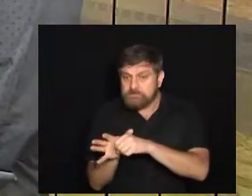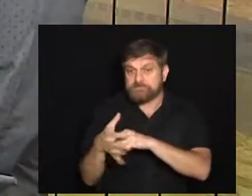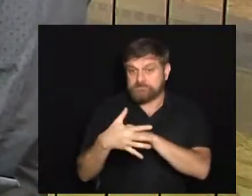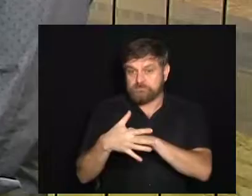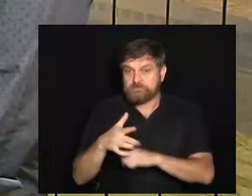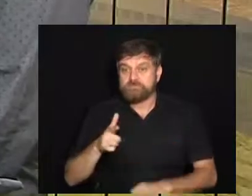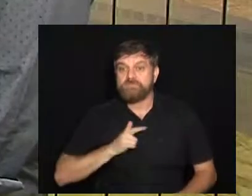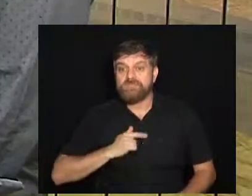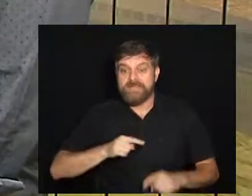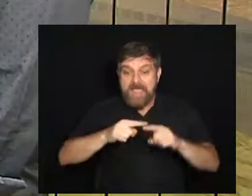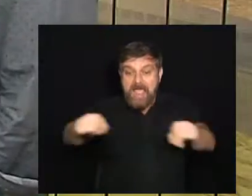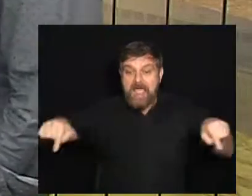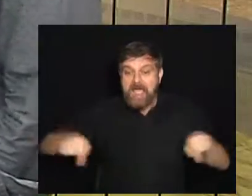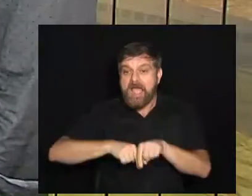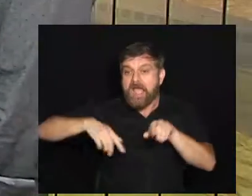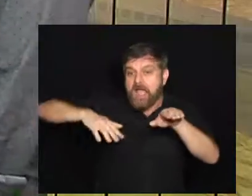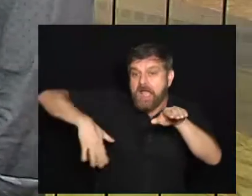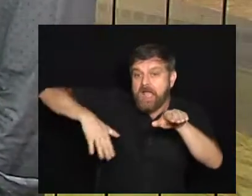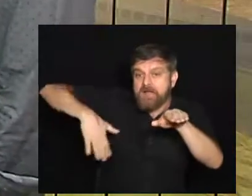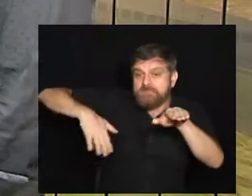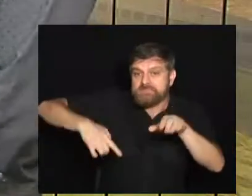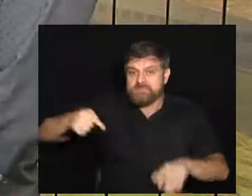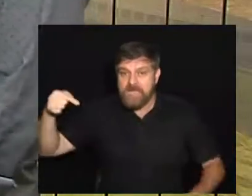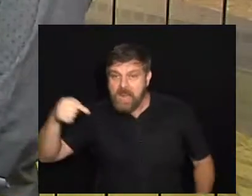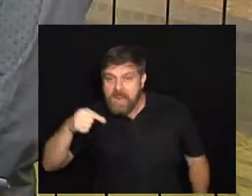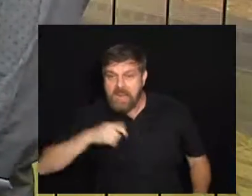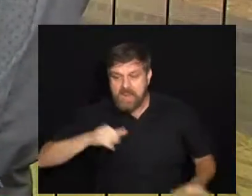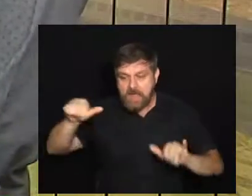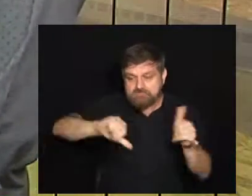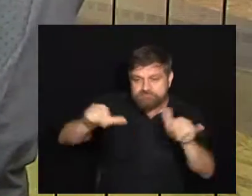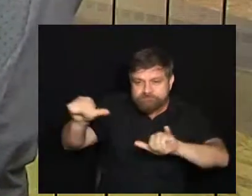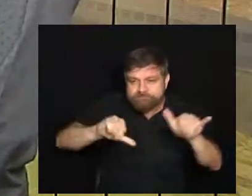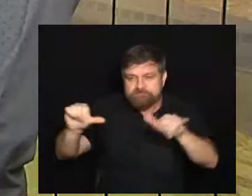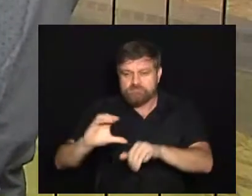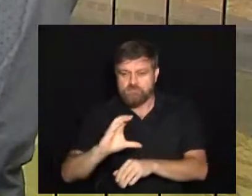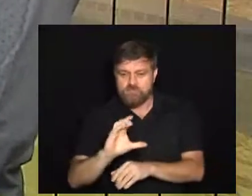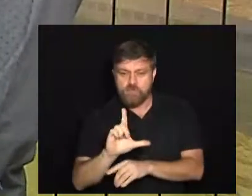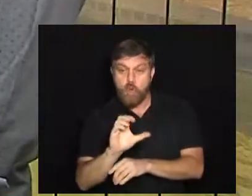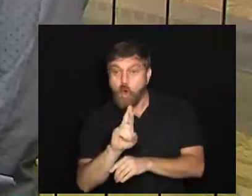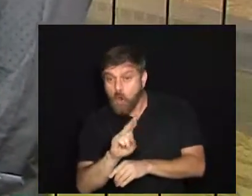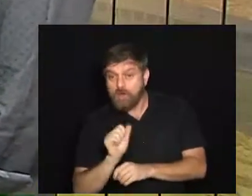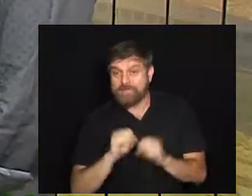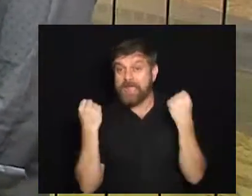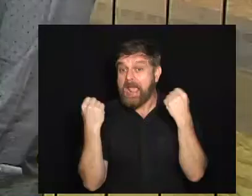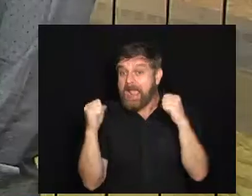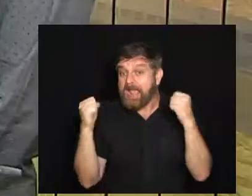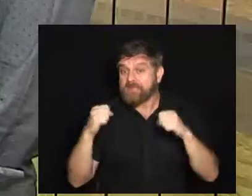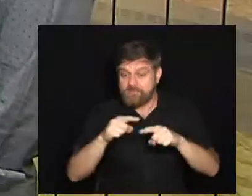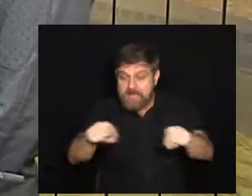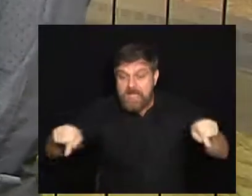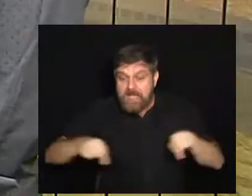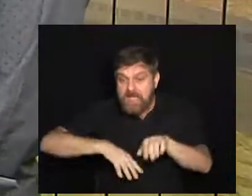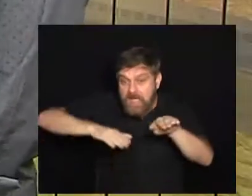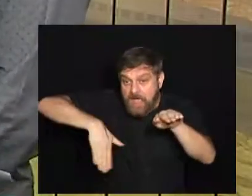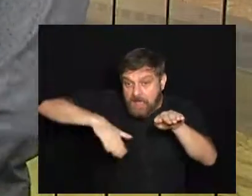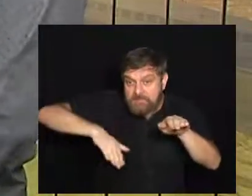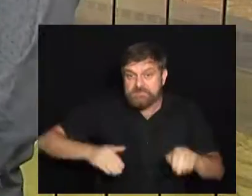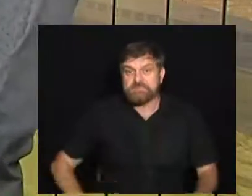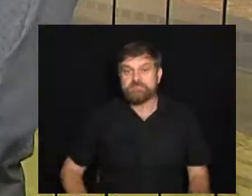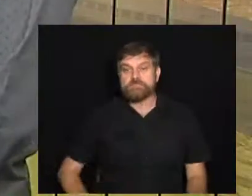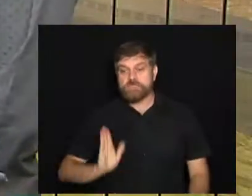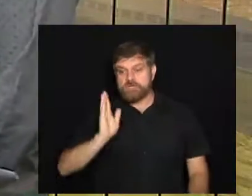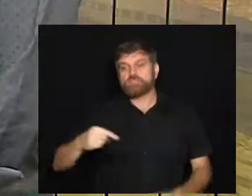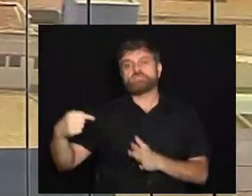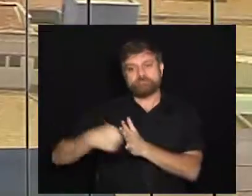propagado nas piscinas porque tem cloro tem tratamento tem muitas academias é a preocupação do fernando já me perguntaram